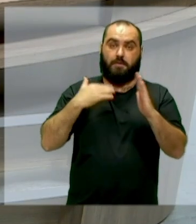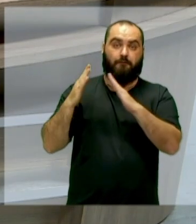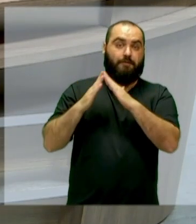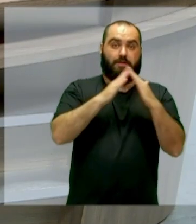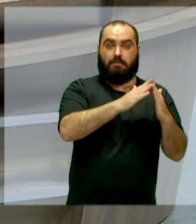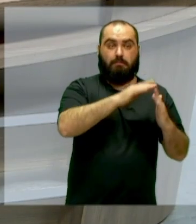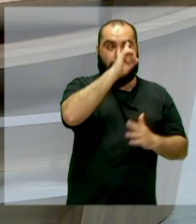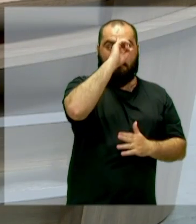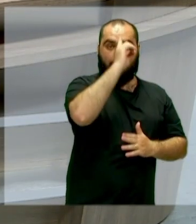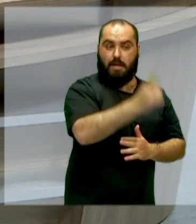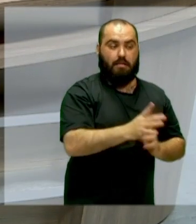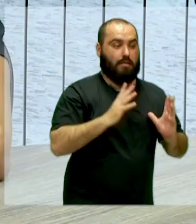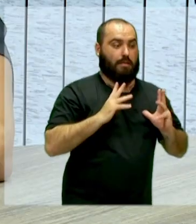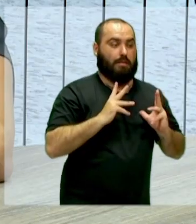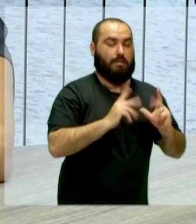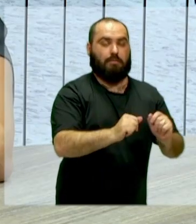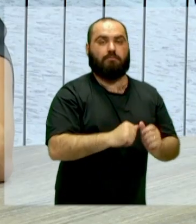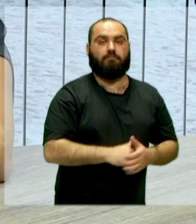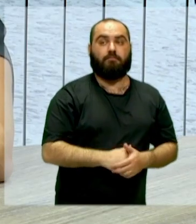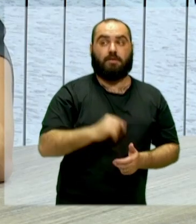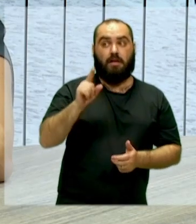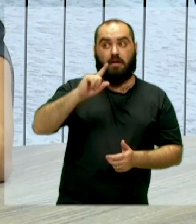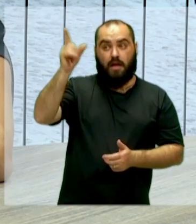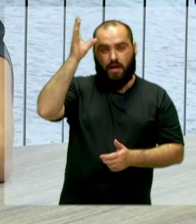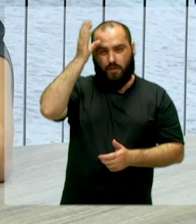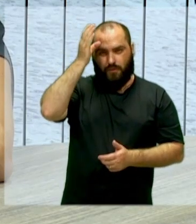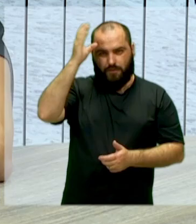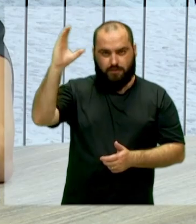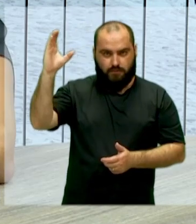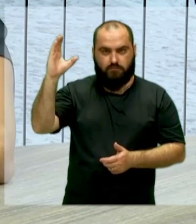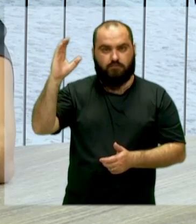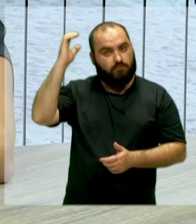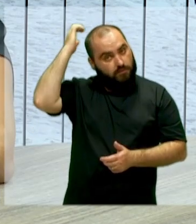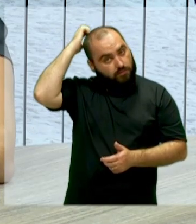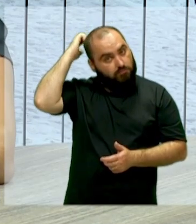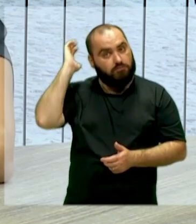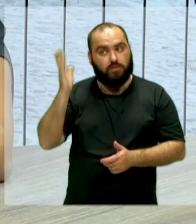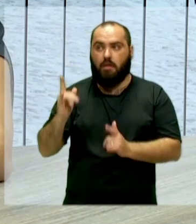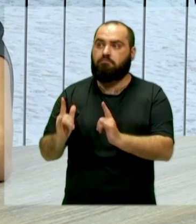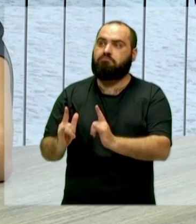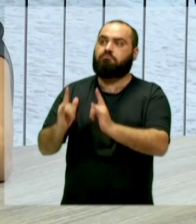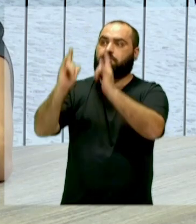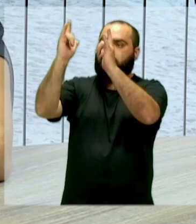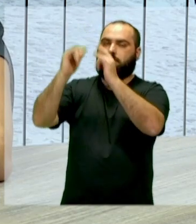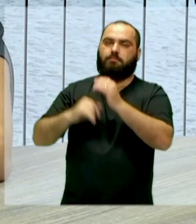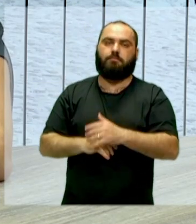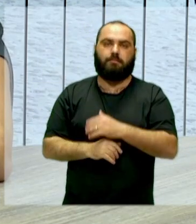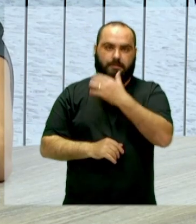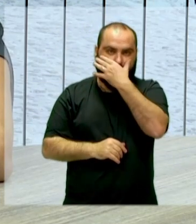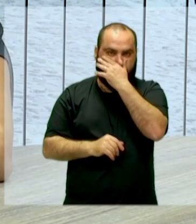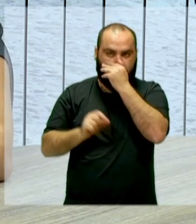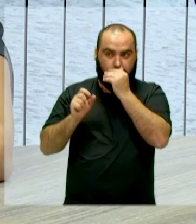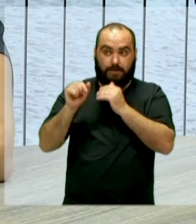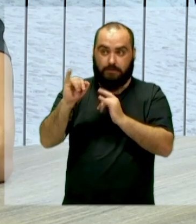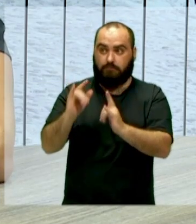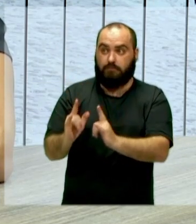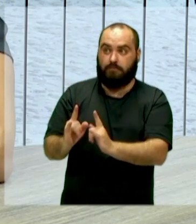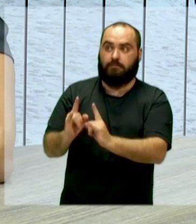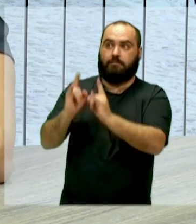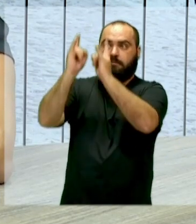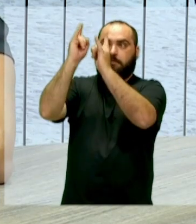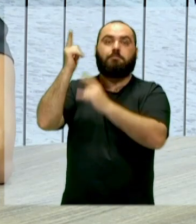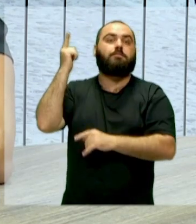anda tudo né então em Curitiba já existe e pros condomínios se o condomínio eh Residencial